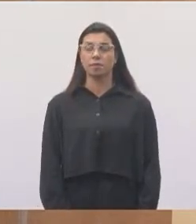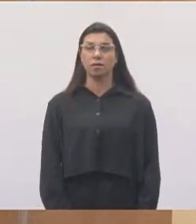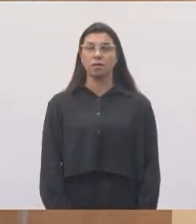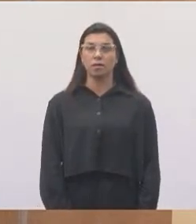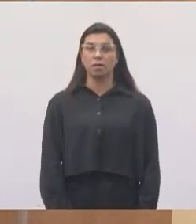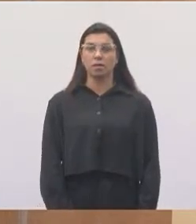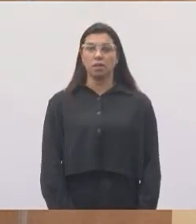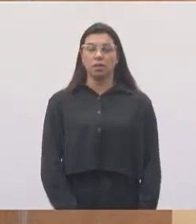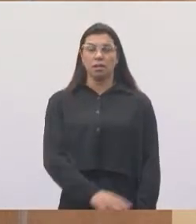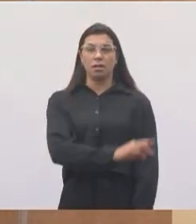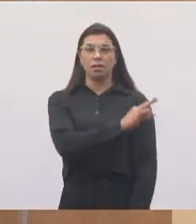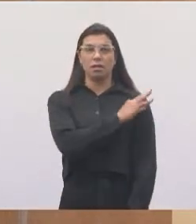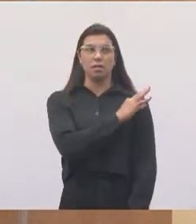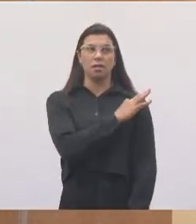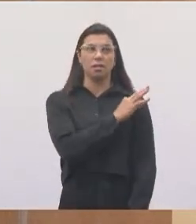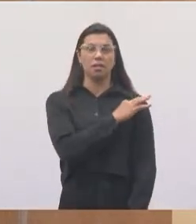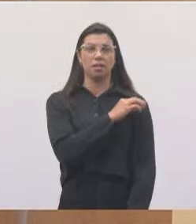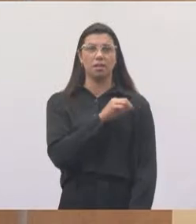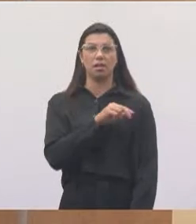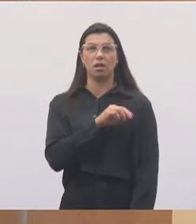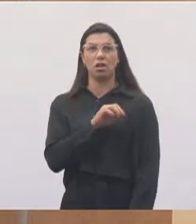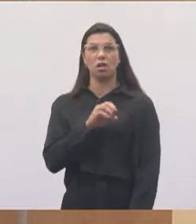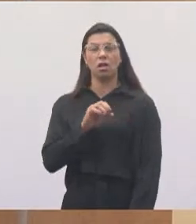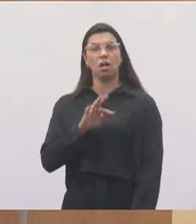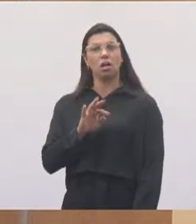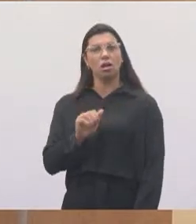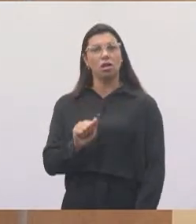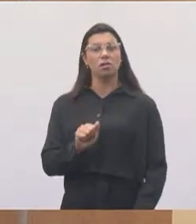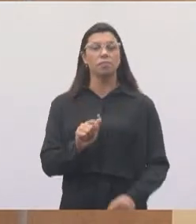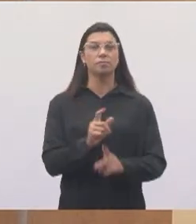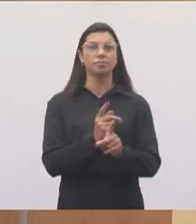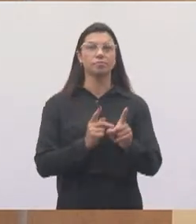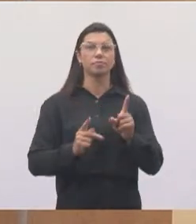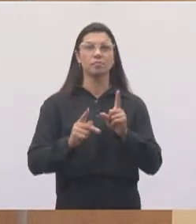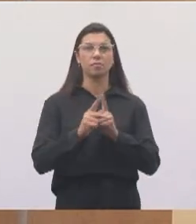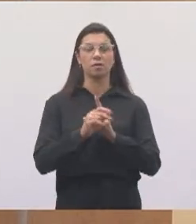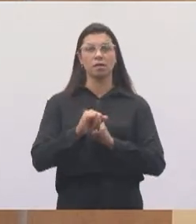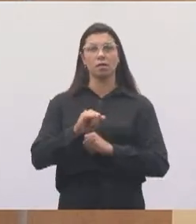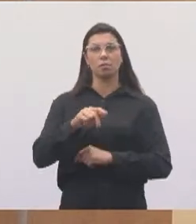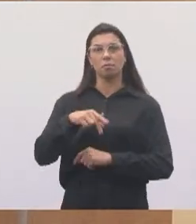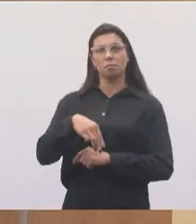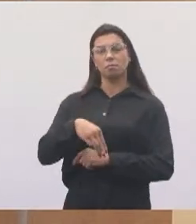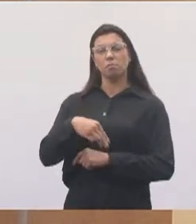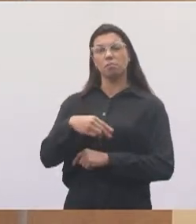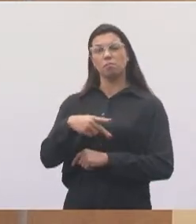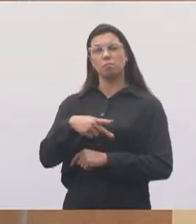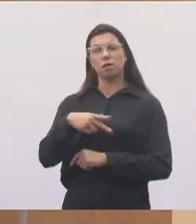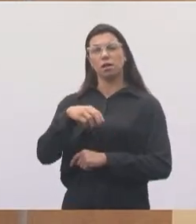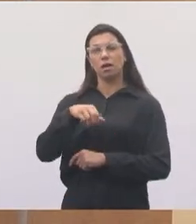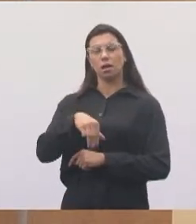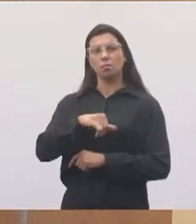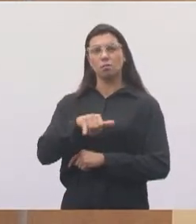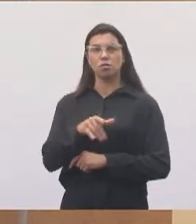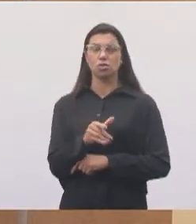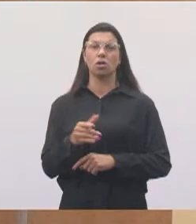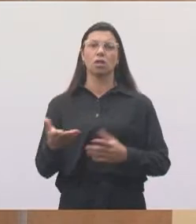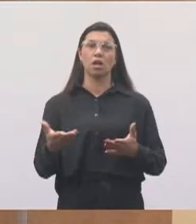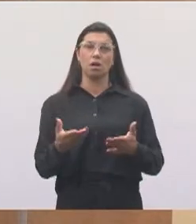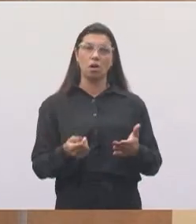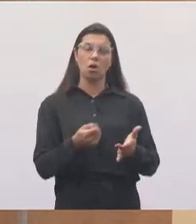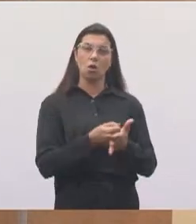Nota técnica. Atualmente, o Instituto Previdenciário do município de Jacareí realiza de forma obrigatória